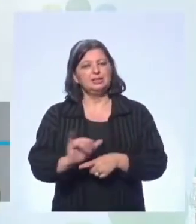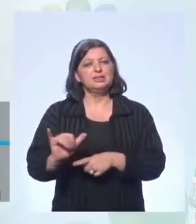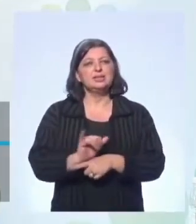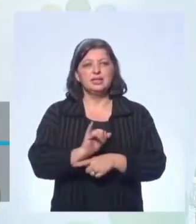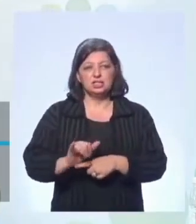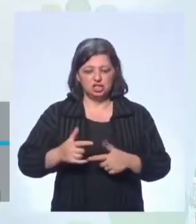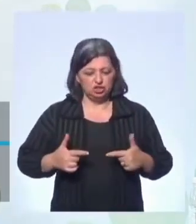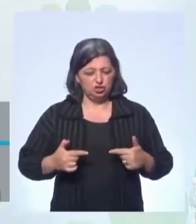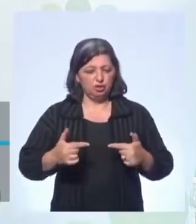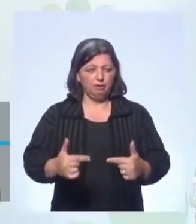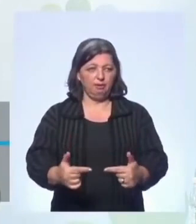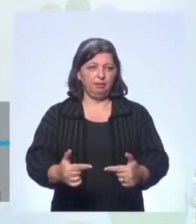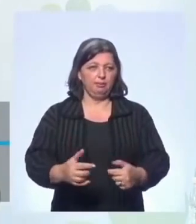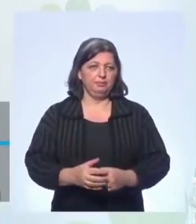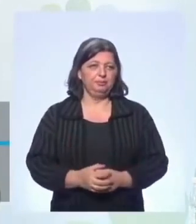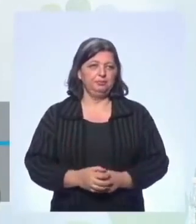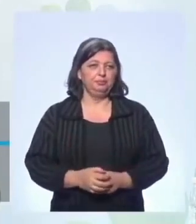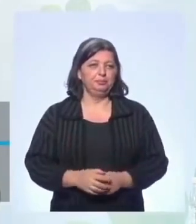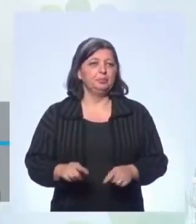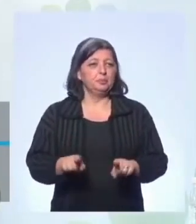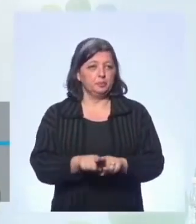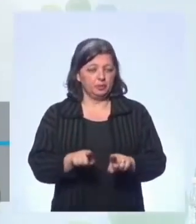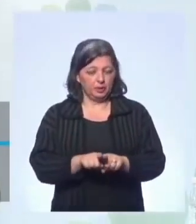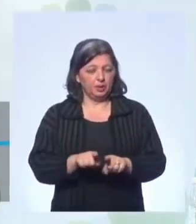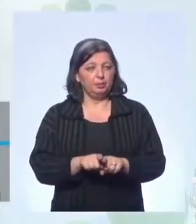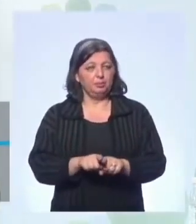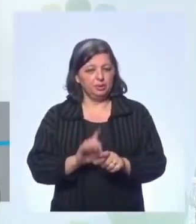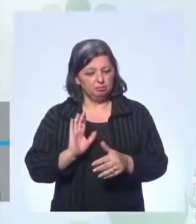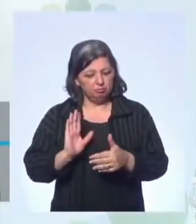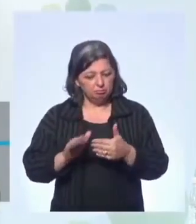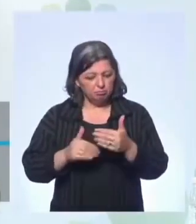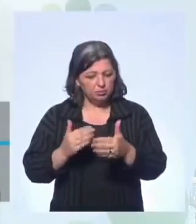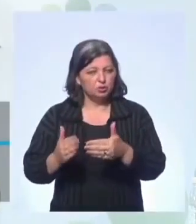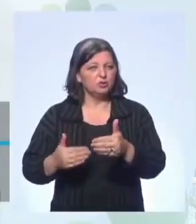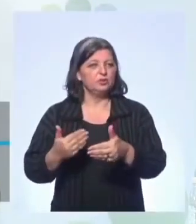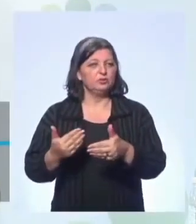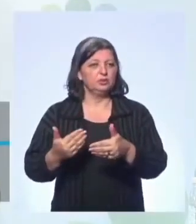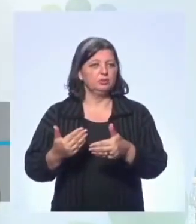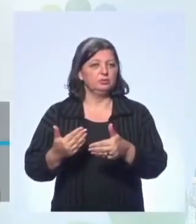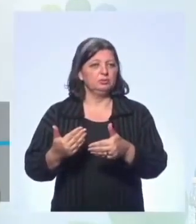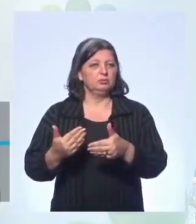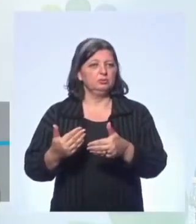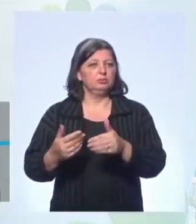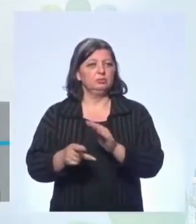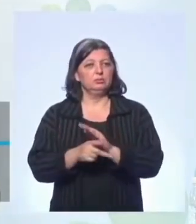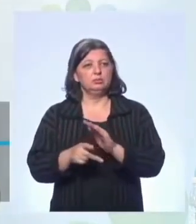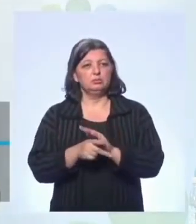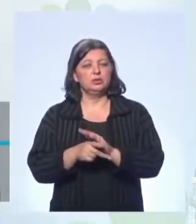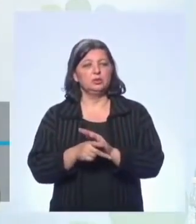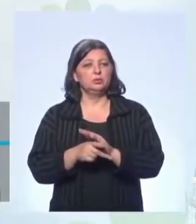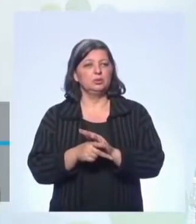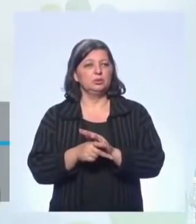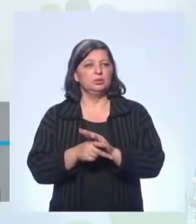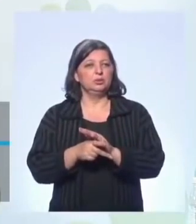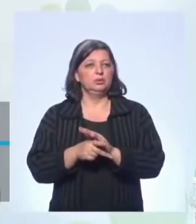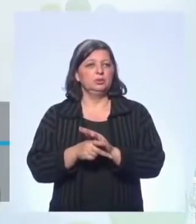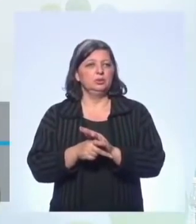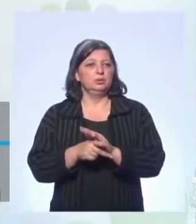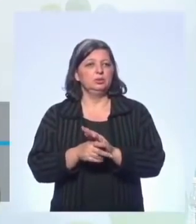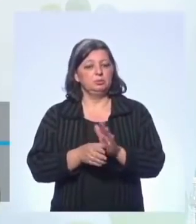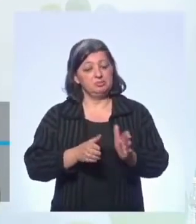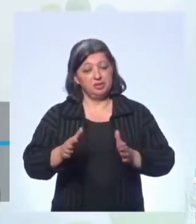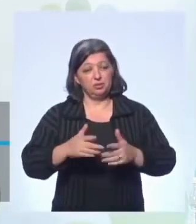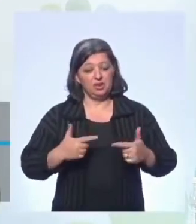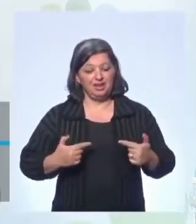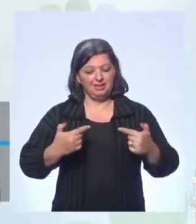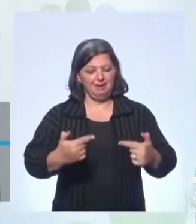de guerra, que eles também já haviam desenvolvido ali durante as